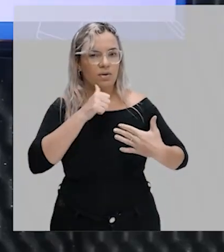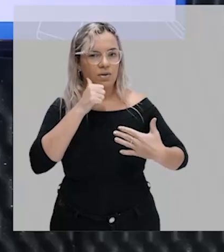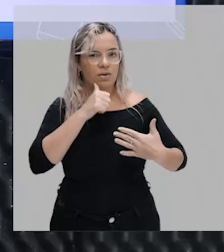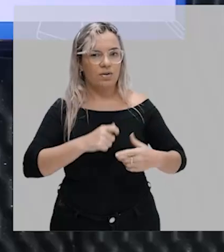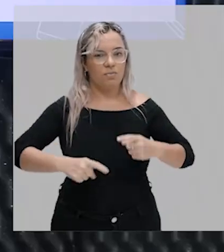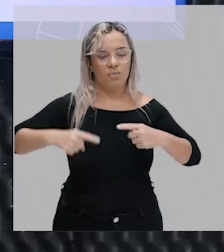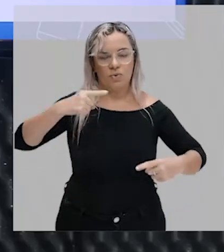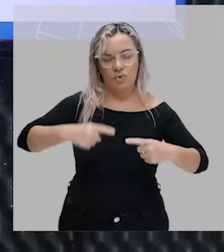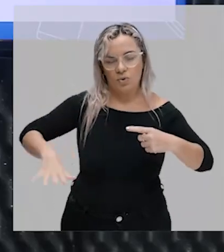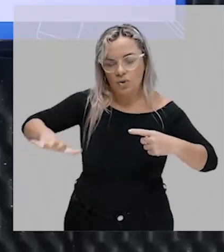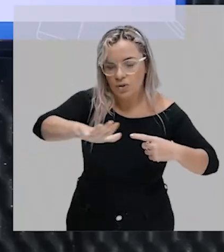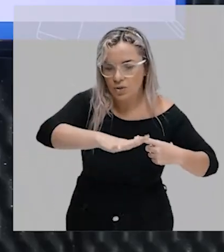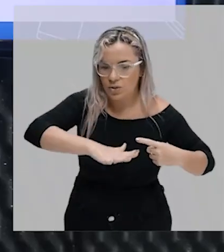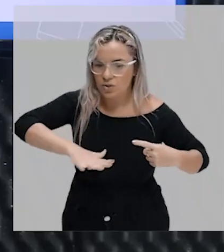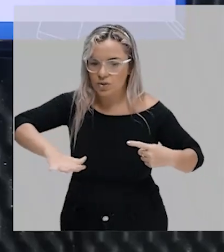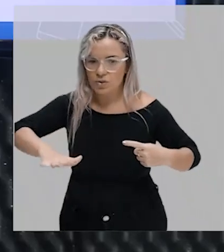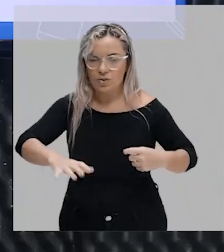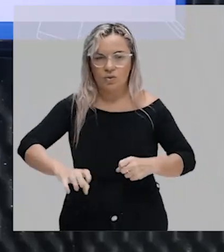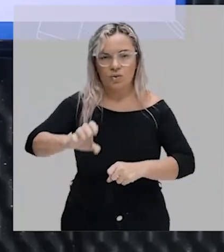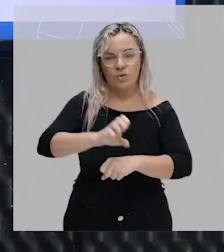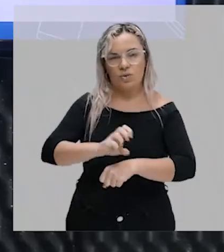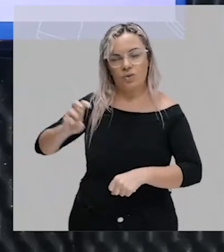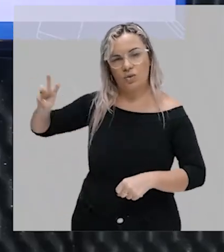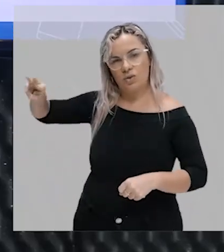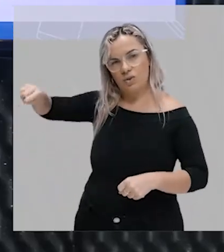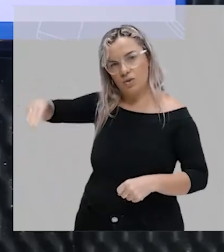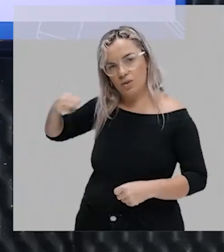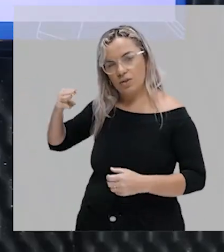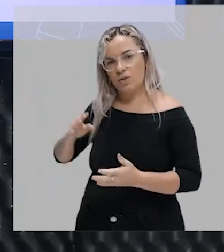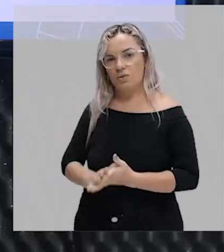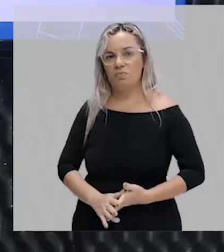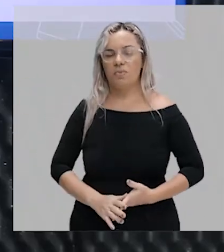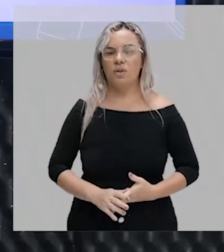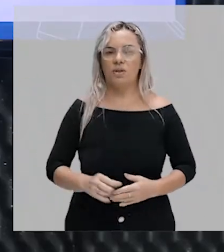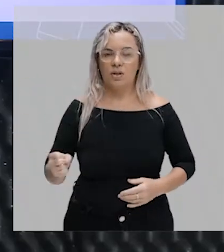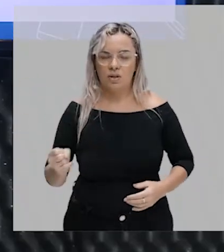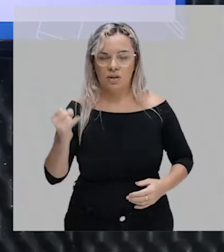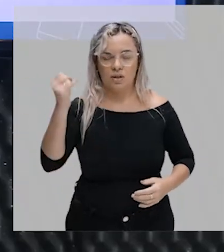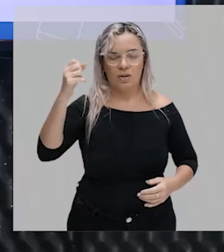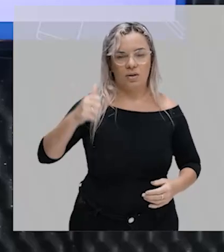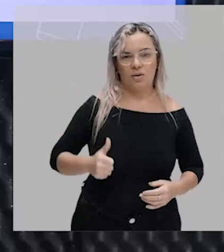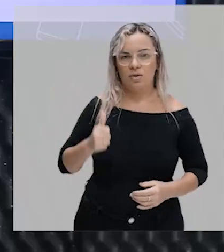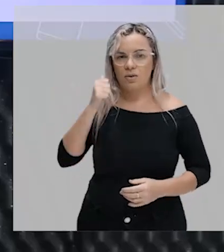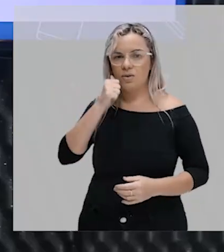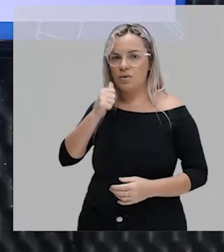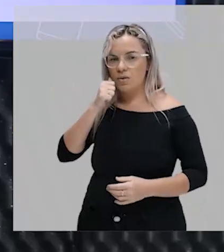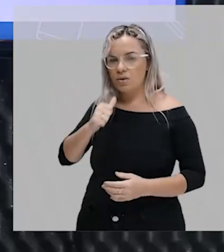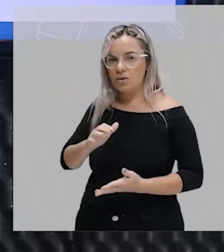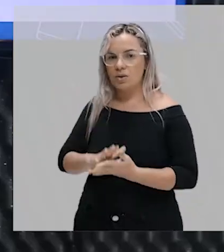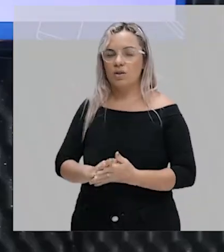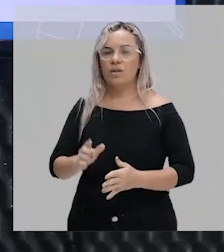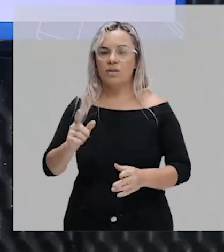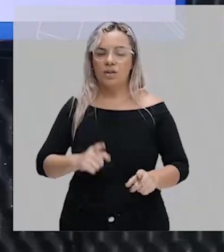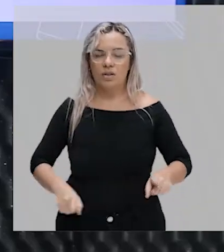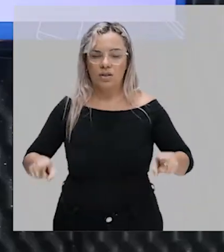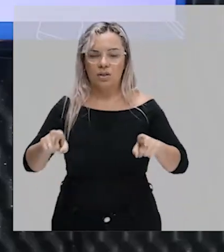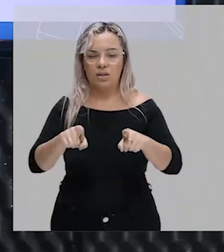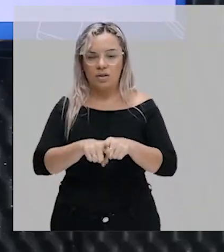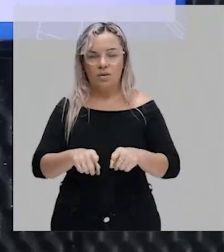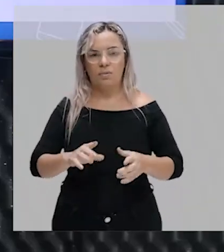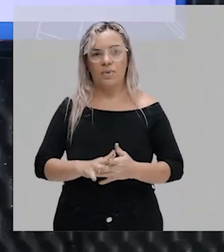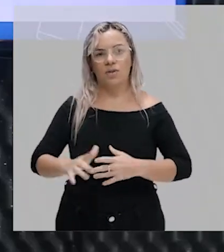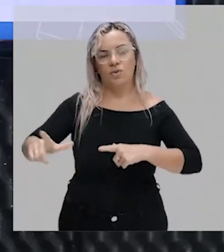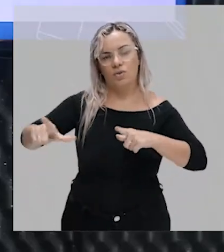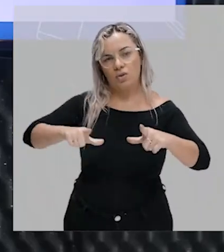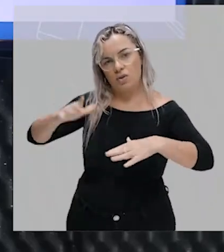Maranhão. Aí, no caso, eu destacaria algumas mulheres, falaria da trajetória política, da